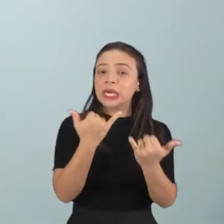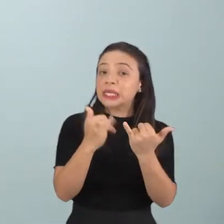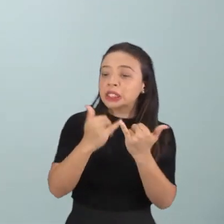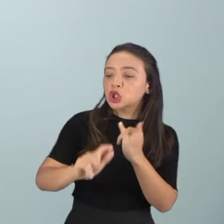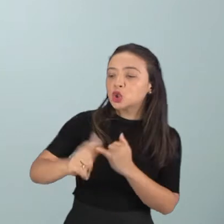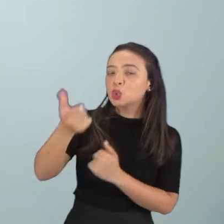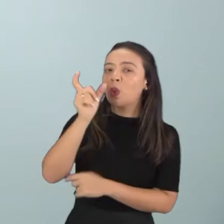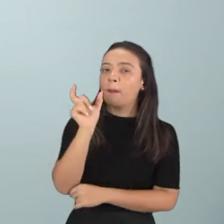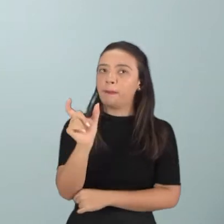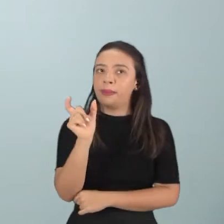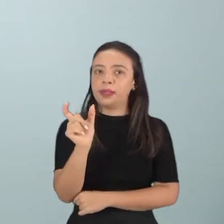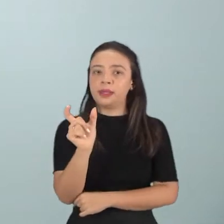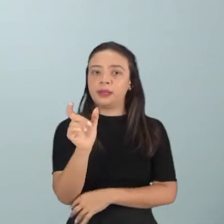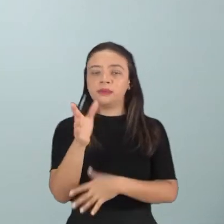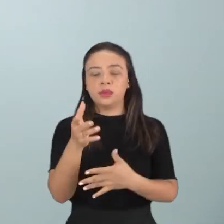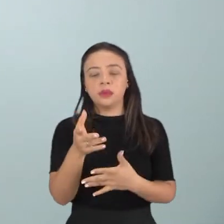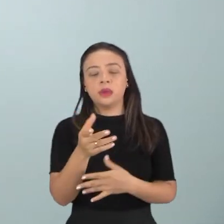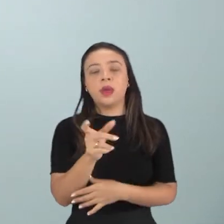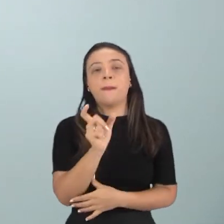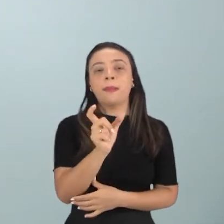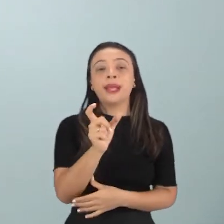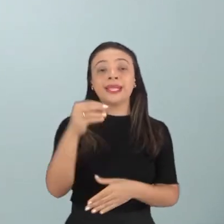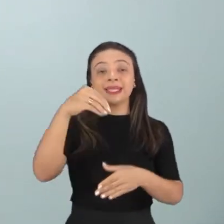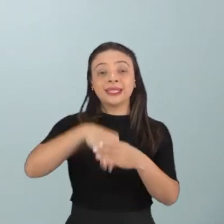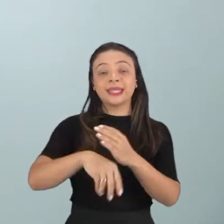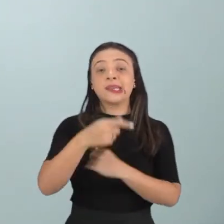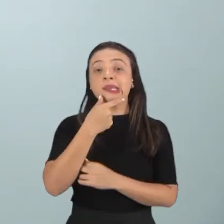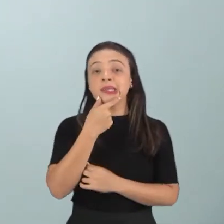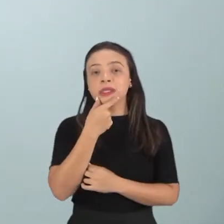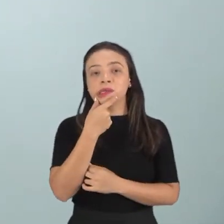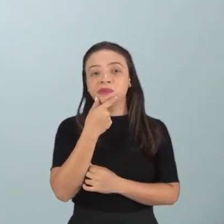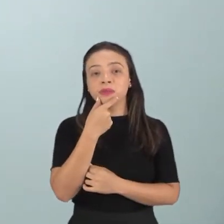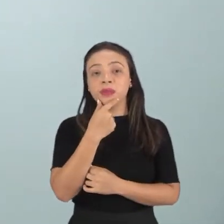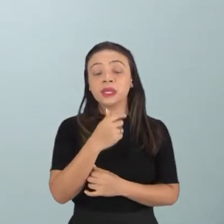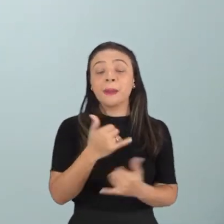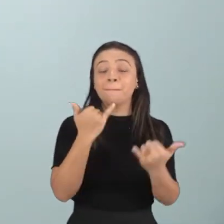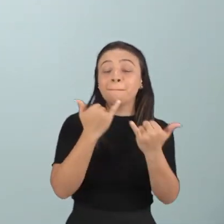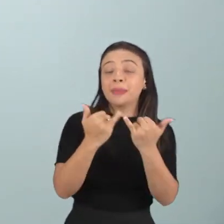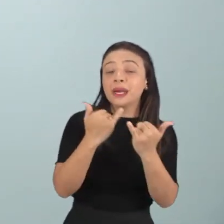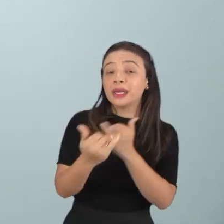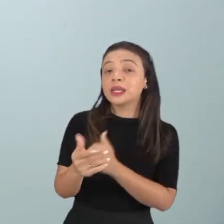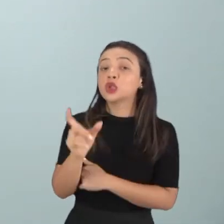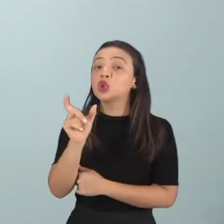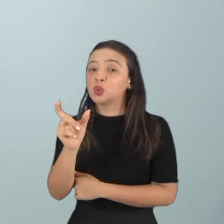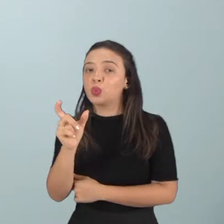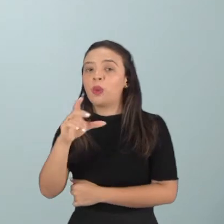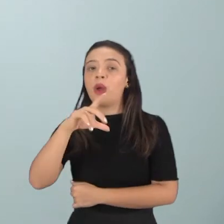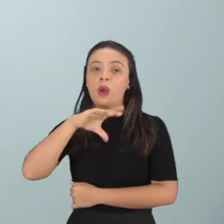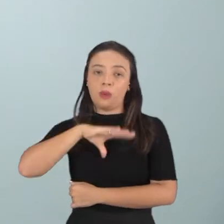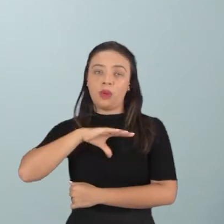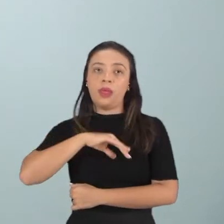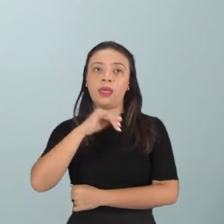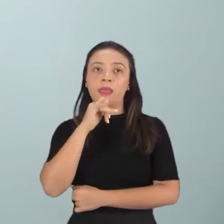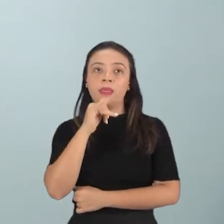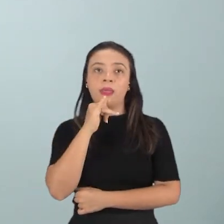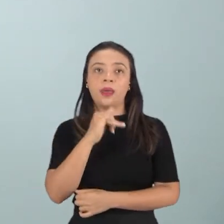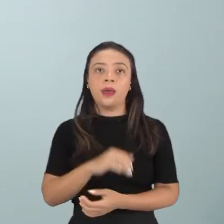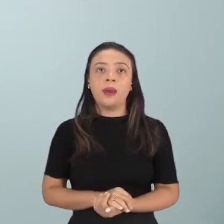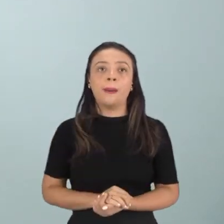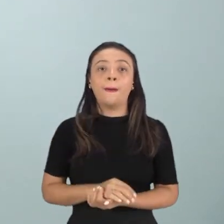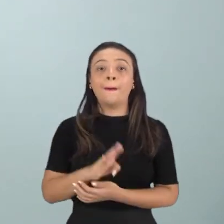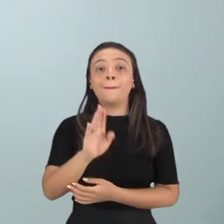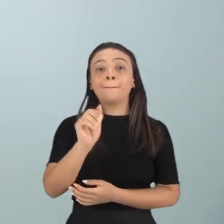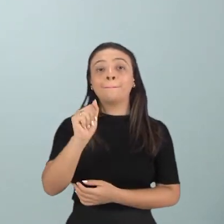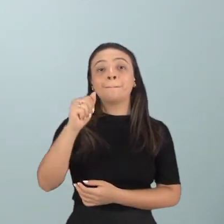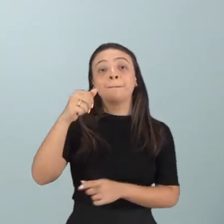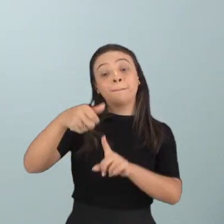outras Então as palavras cognatas em inglês vão vão ser aquelas que se parecem muito com português por exemplo banana que